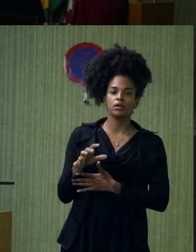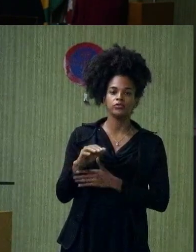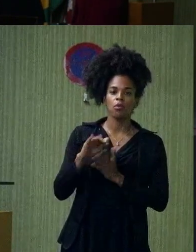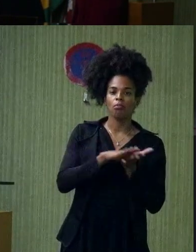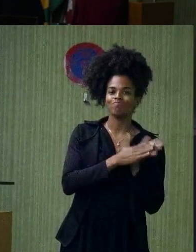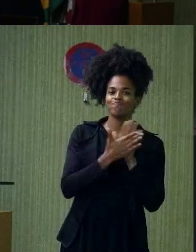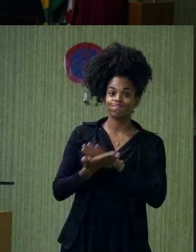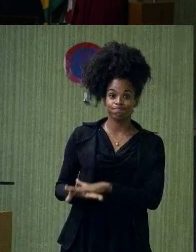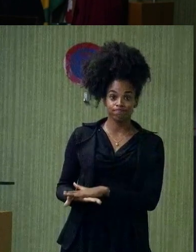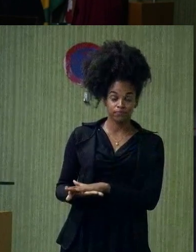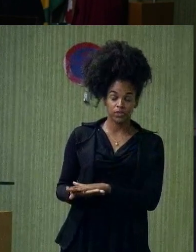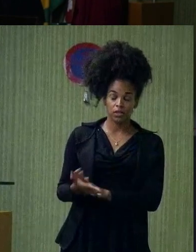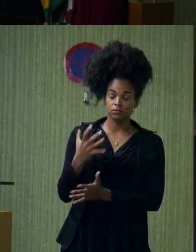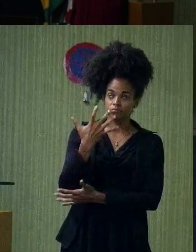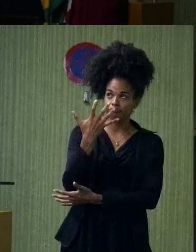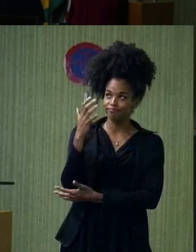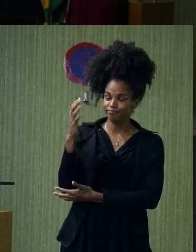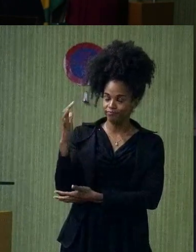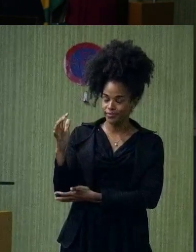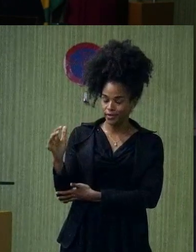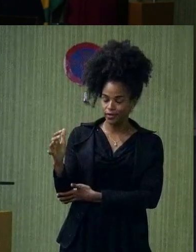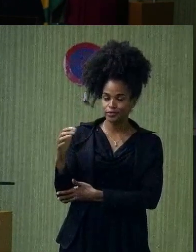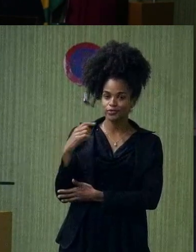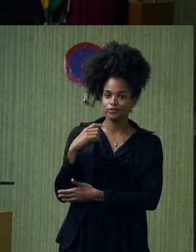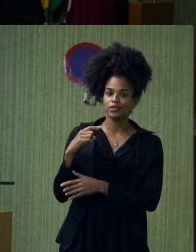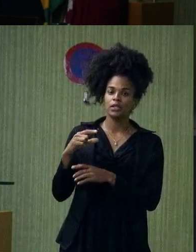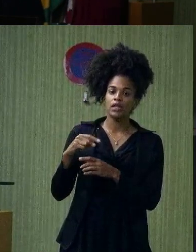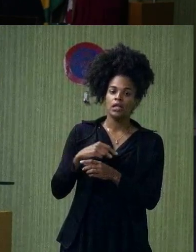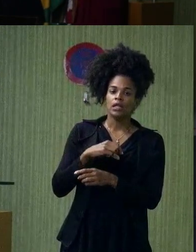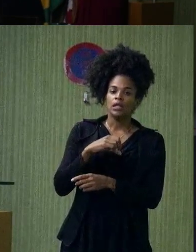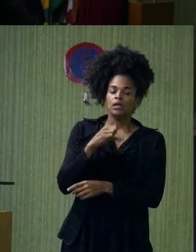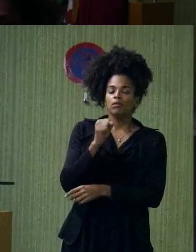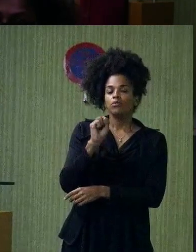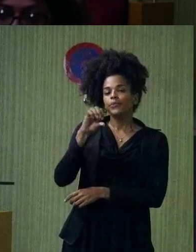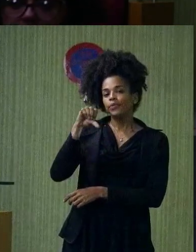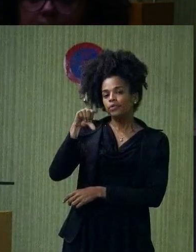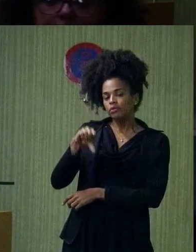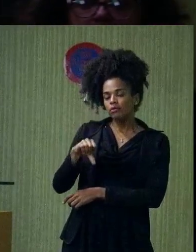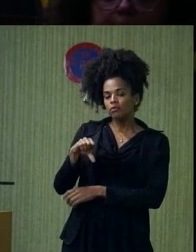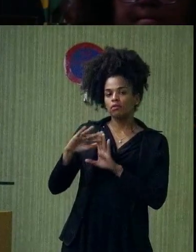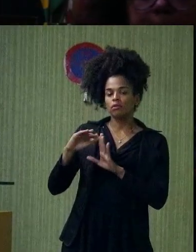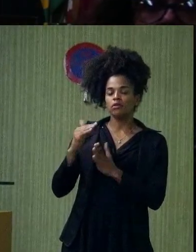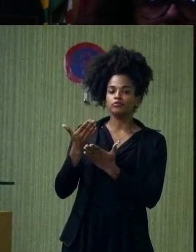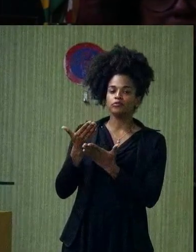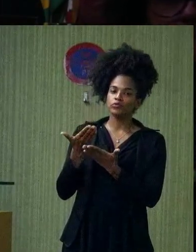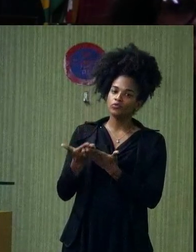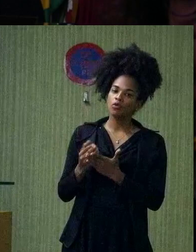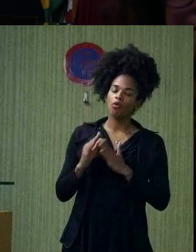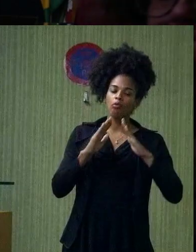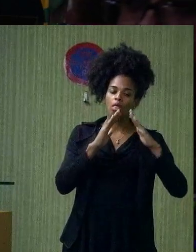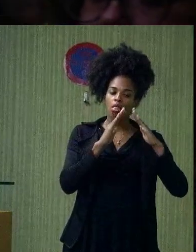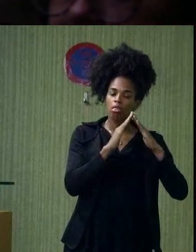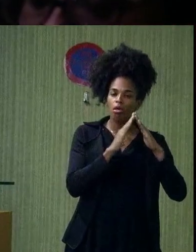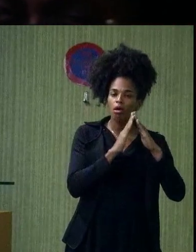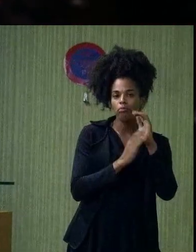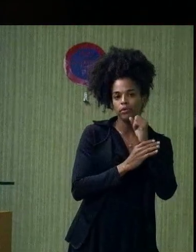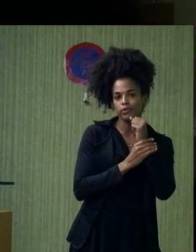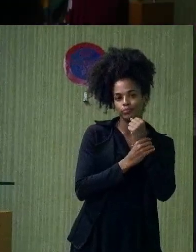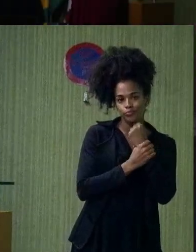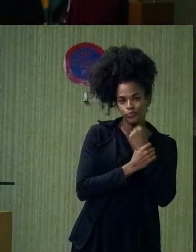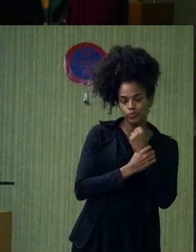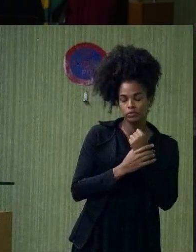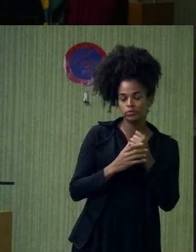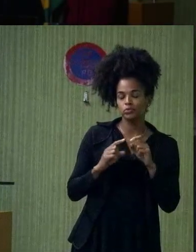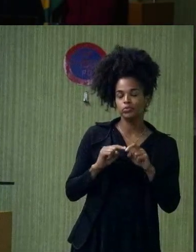danificada 89 escolas serviram de abrigo isso da rede estadual 258 municípios e 29